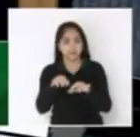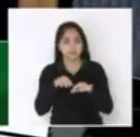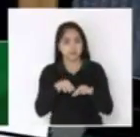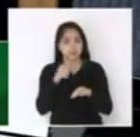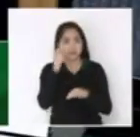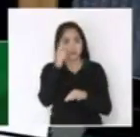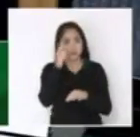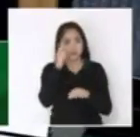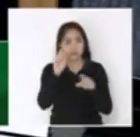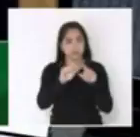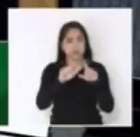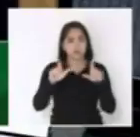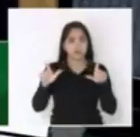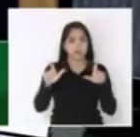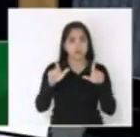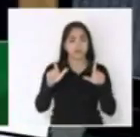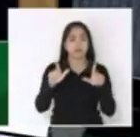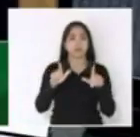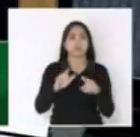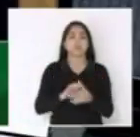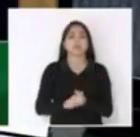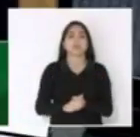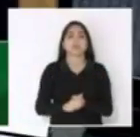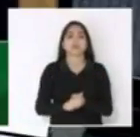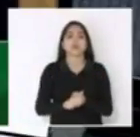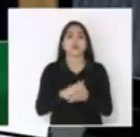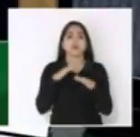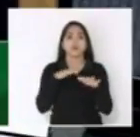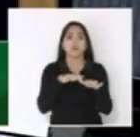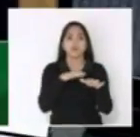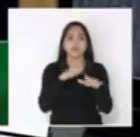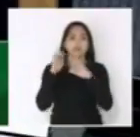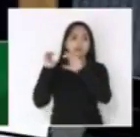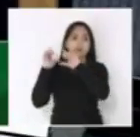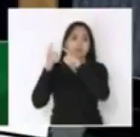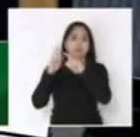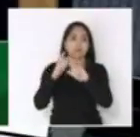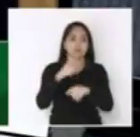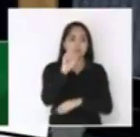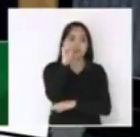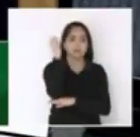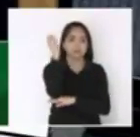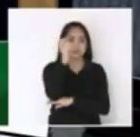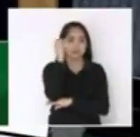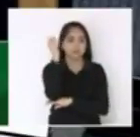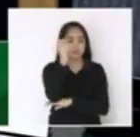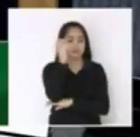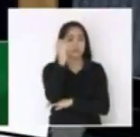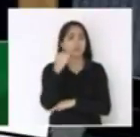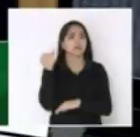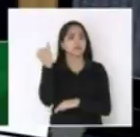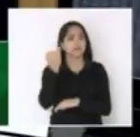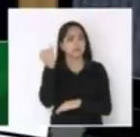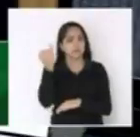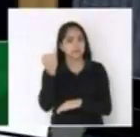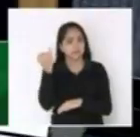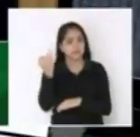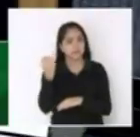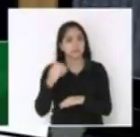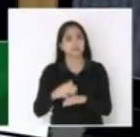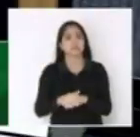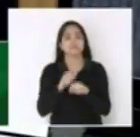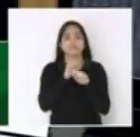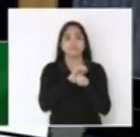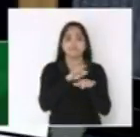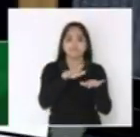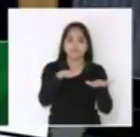TV Assembleia. O movimento tradicionalista gaúcho faz um papel importante na difusão